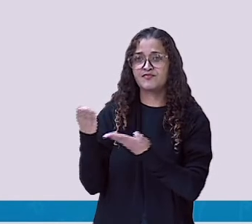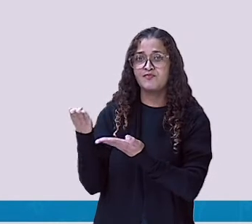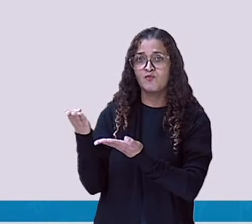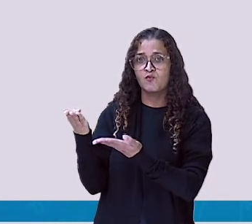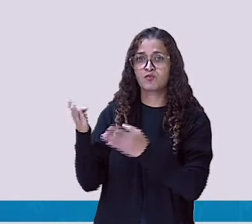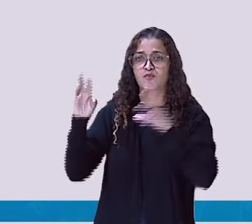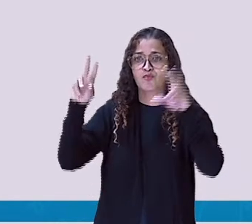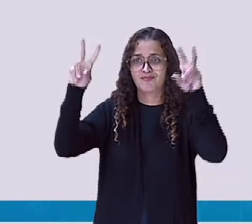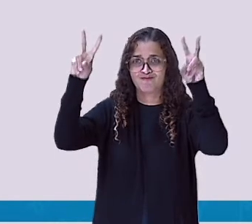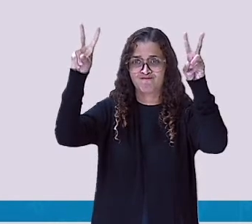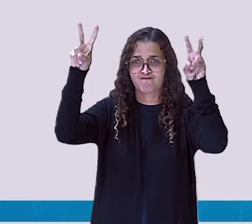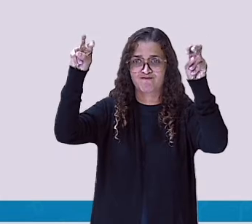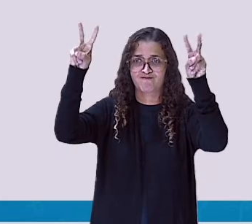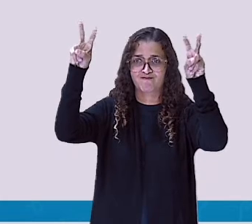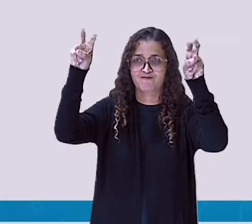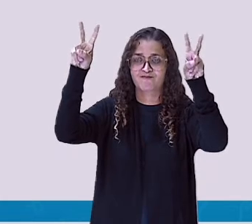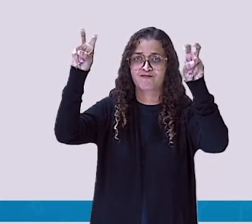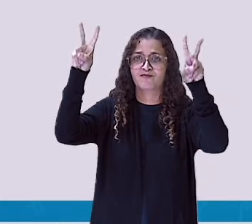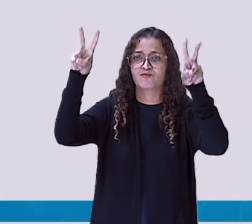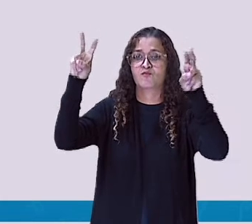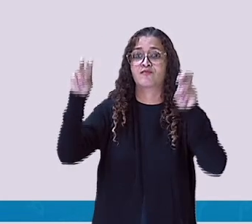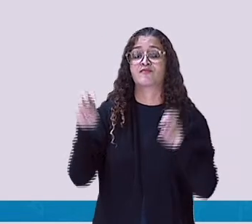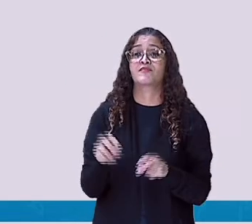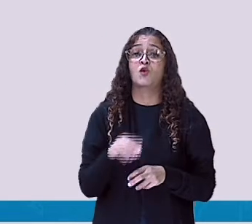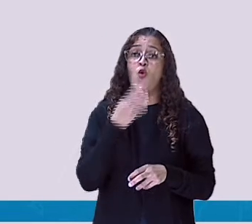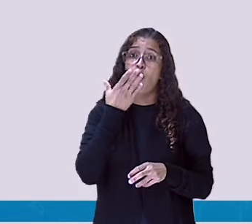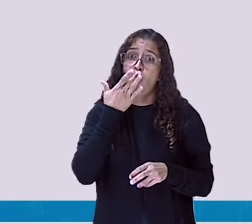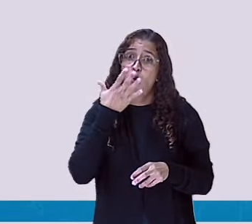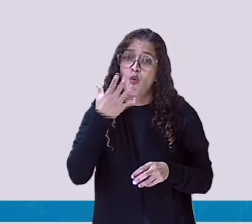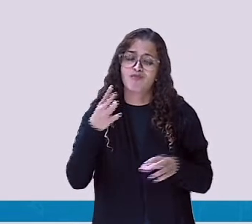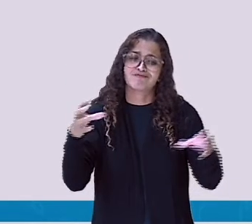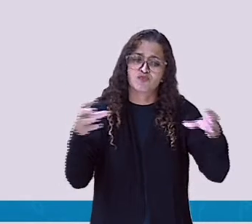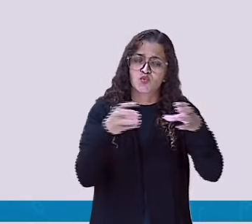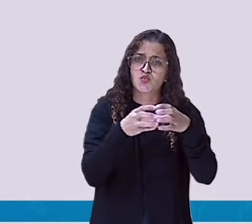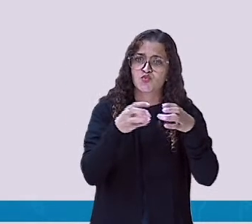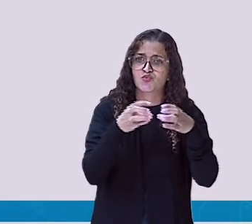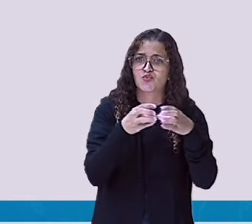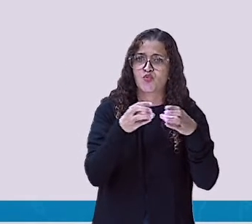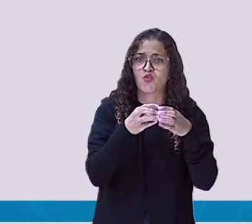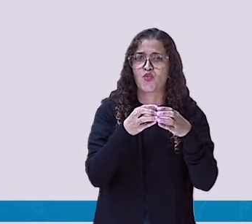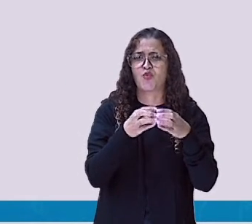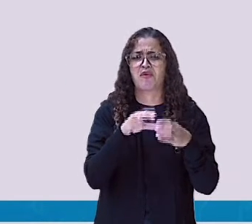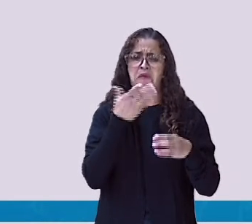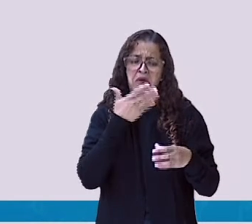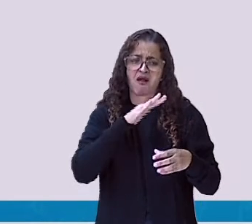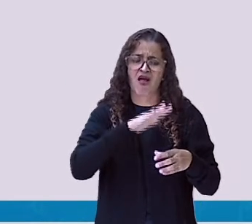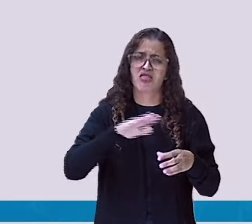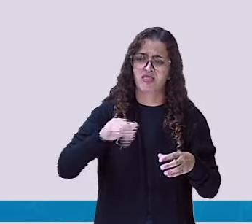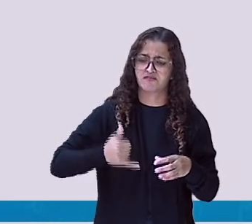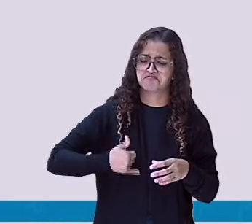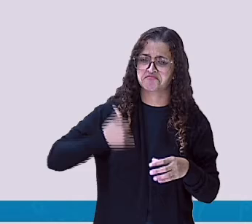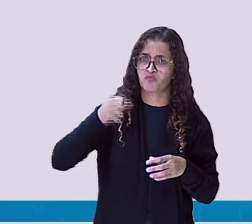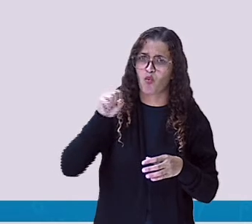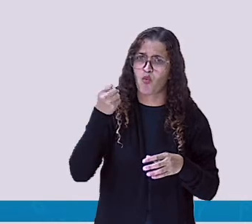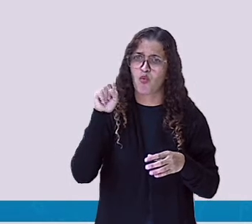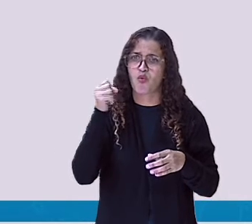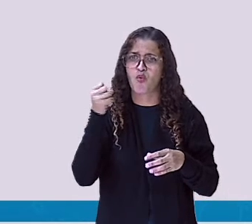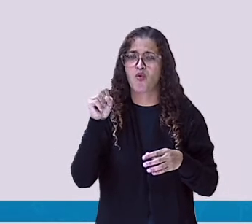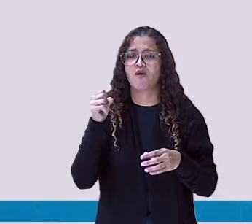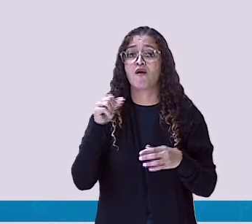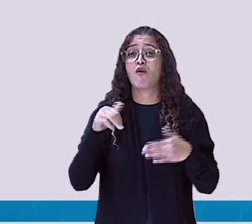o título, preferência de cores de uma turma, não é isso? Temos